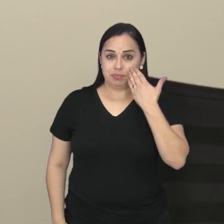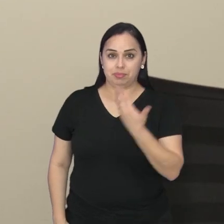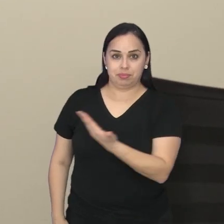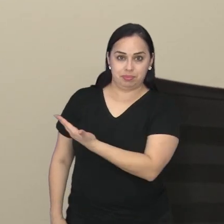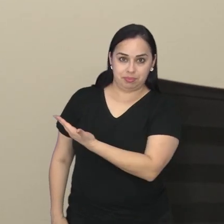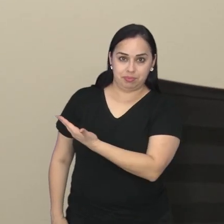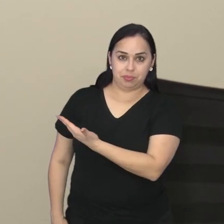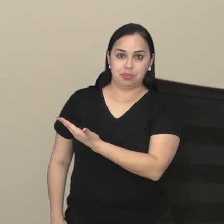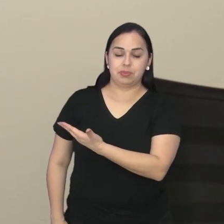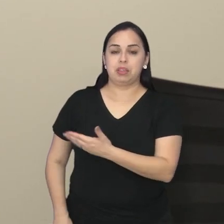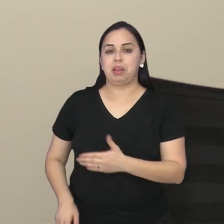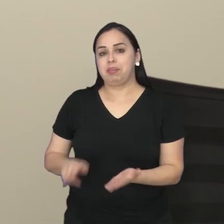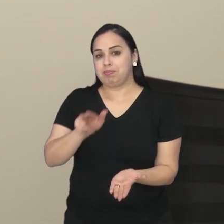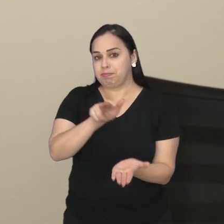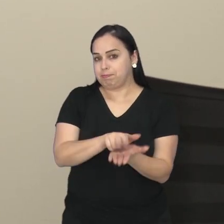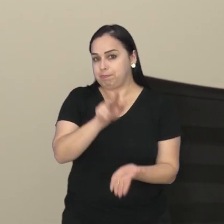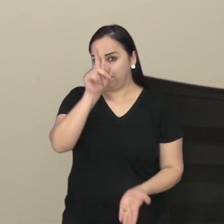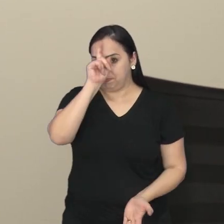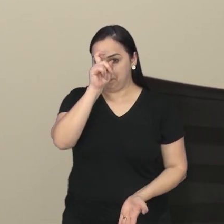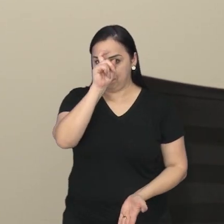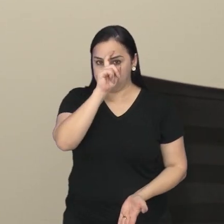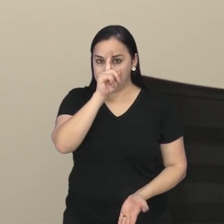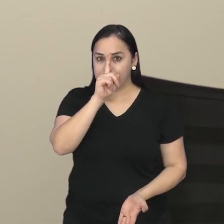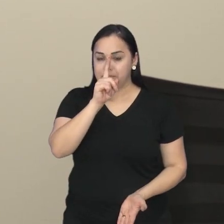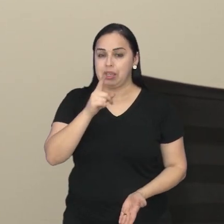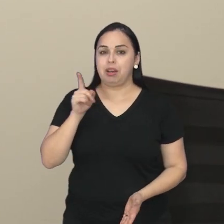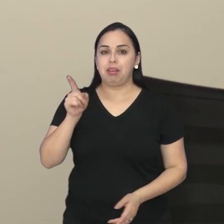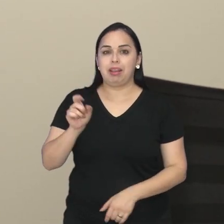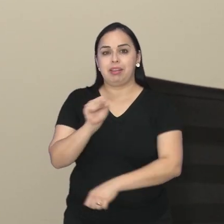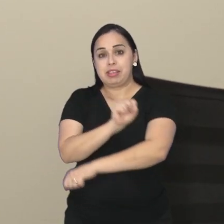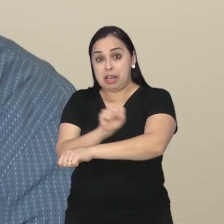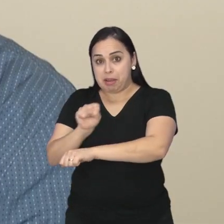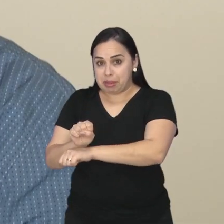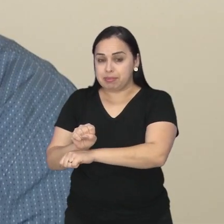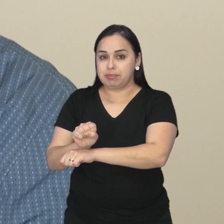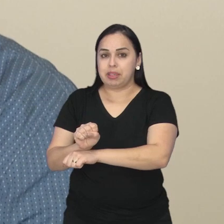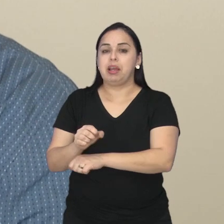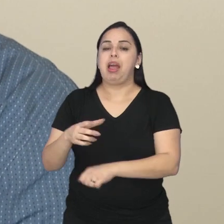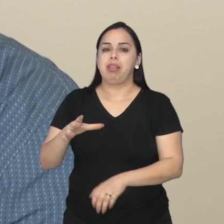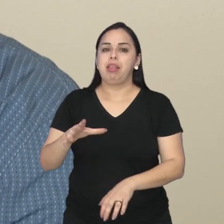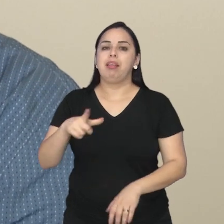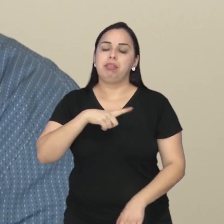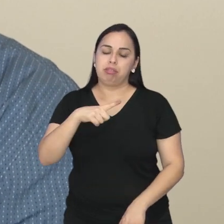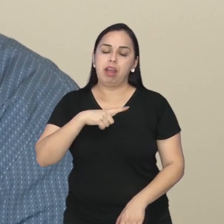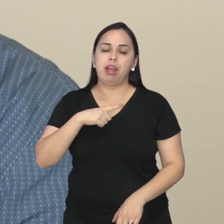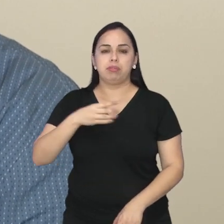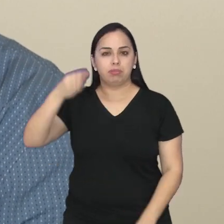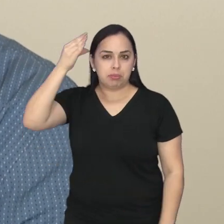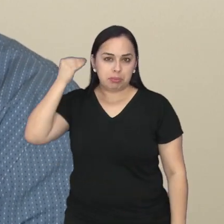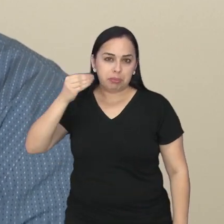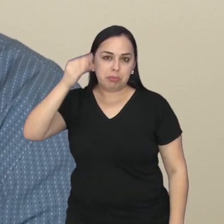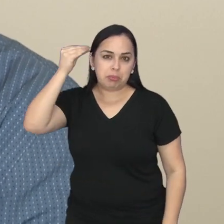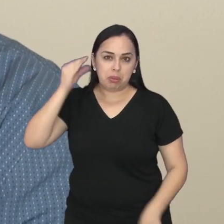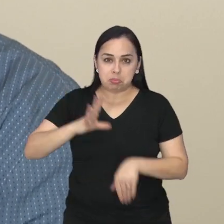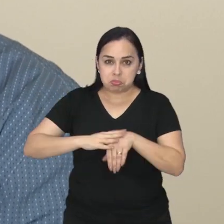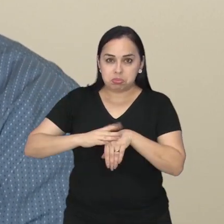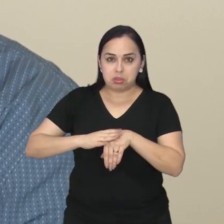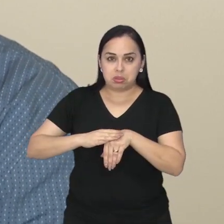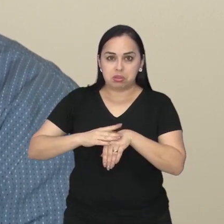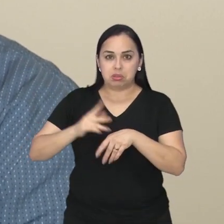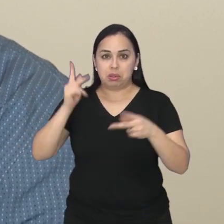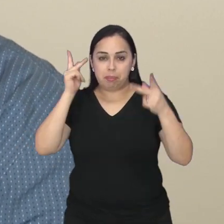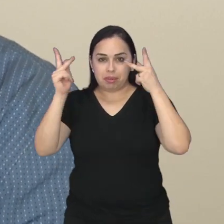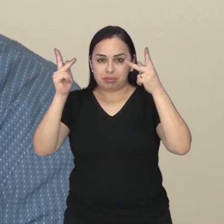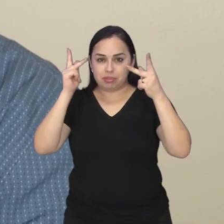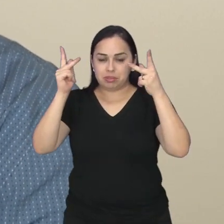O irmão de Euclides está internado em uma clínica de reabilitação em Tremembé. Ele tem esquizofrenia, doença psiquiátrica que